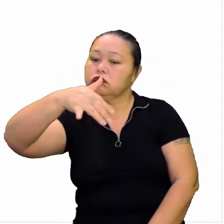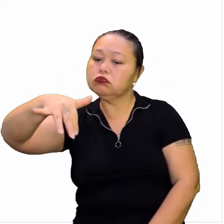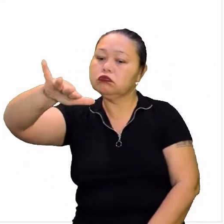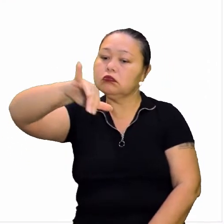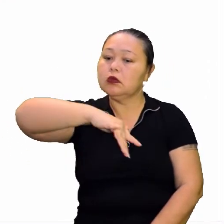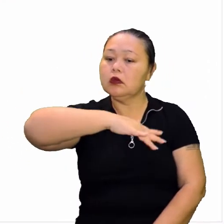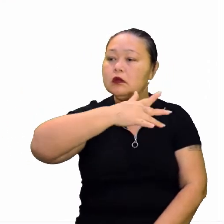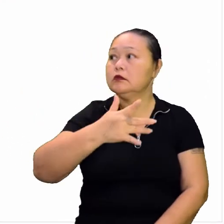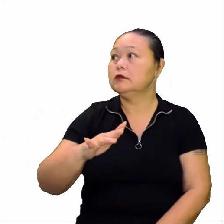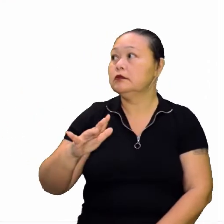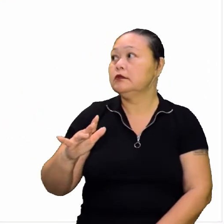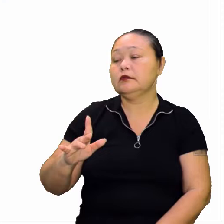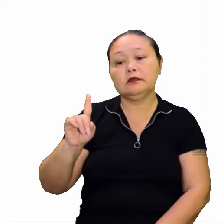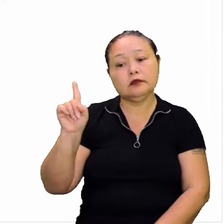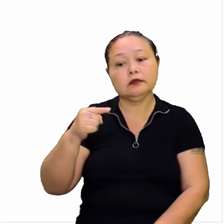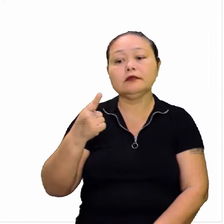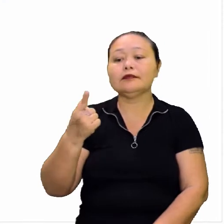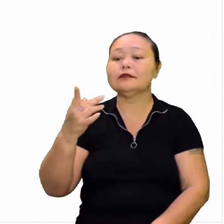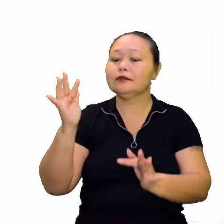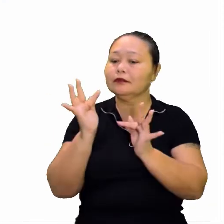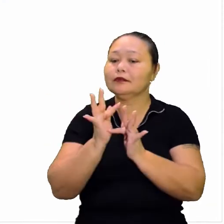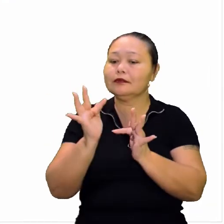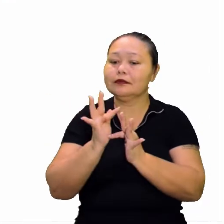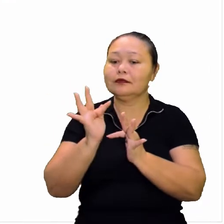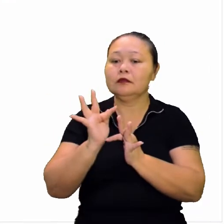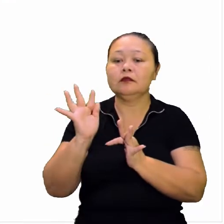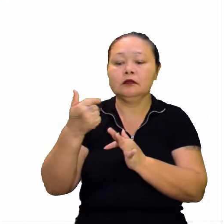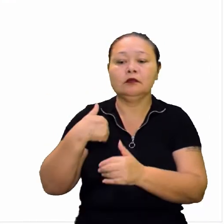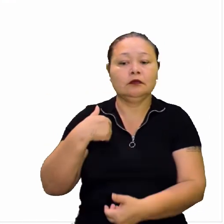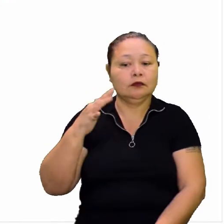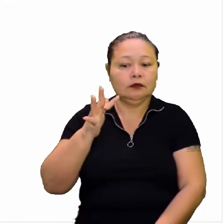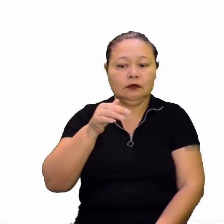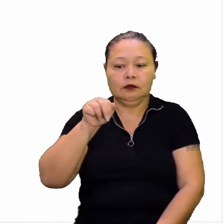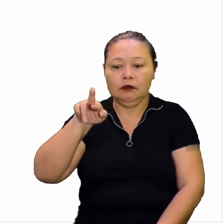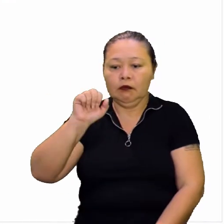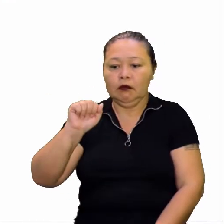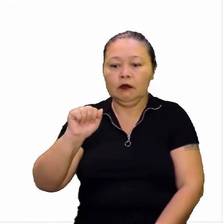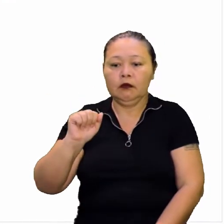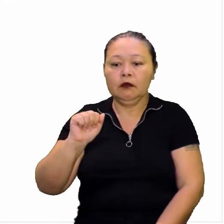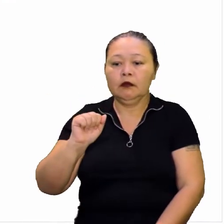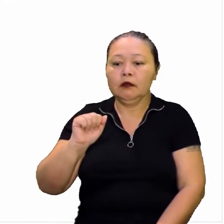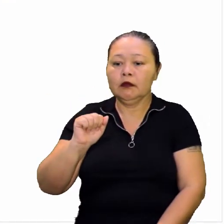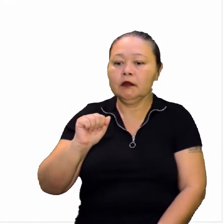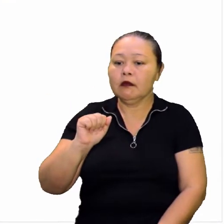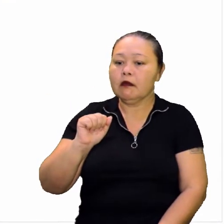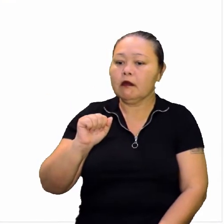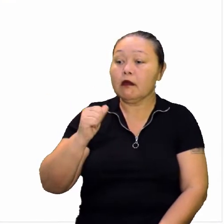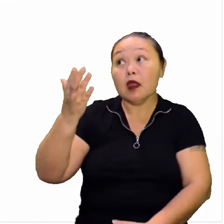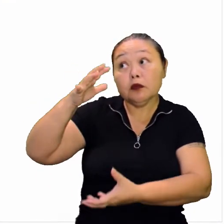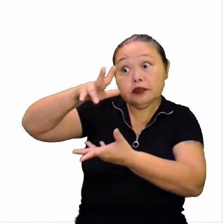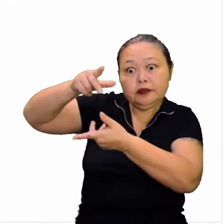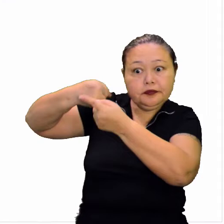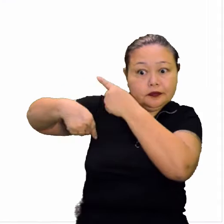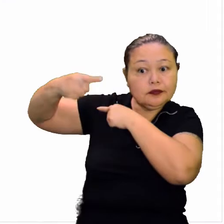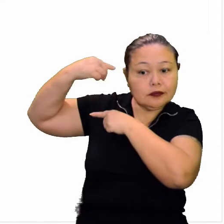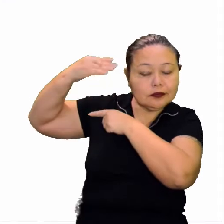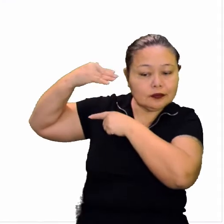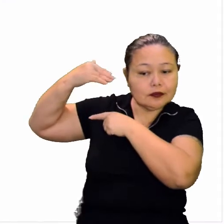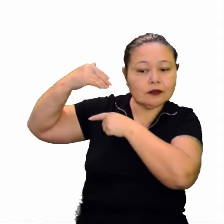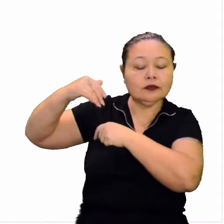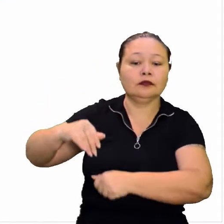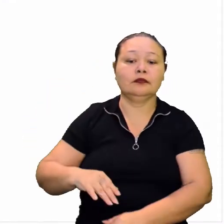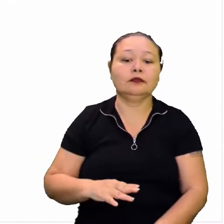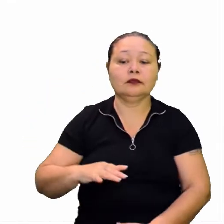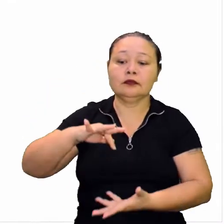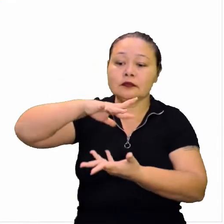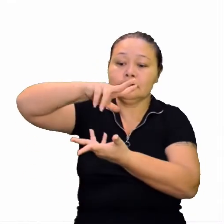visitado pelos fenícios. Os caras eram fera, rapaz. Isso no mundo antigo, tá? Que eu estou falando.